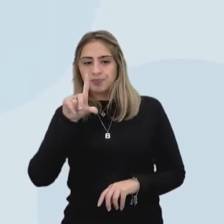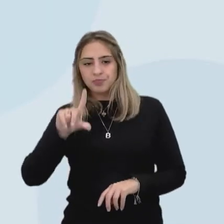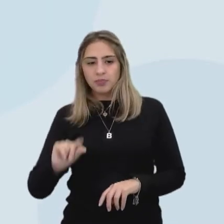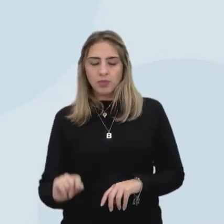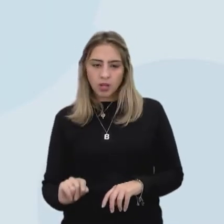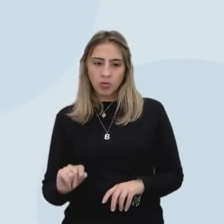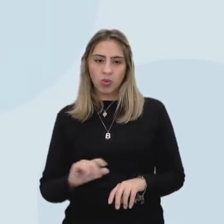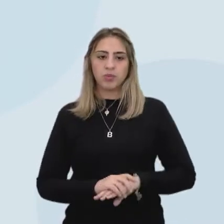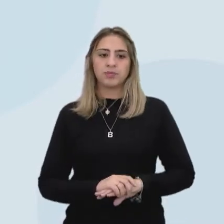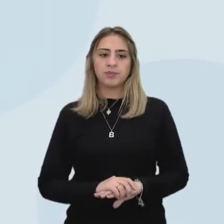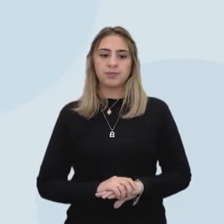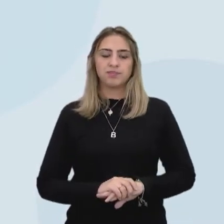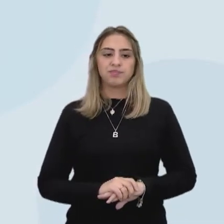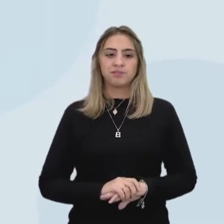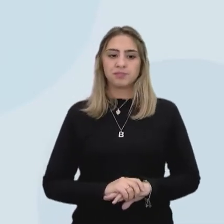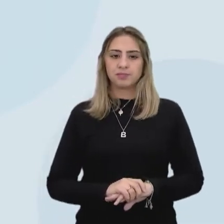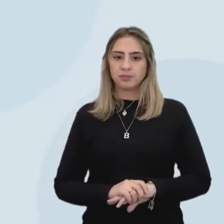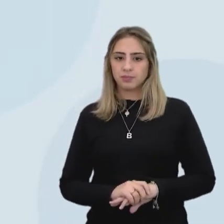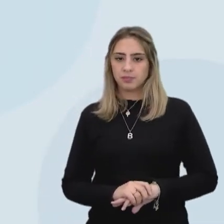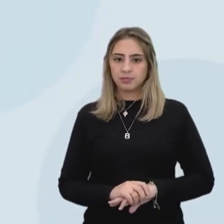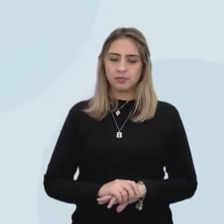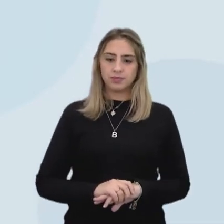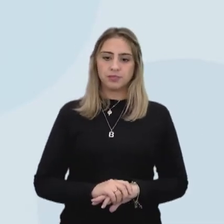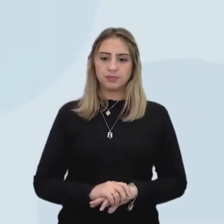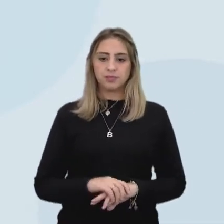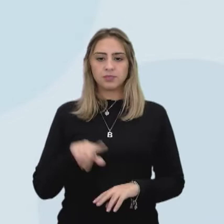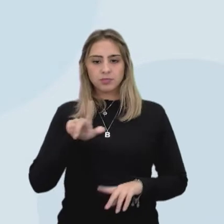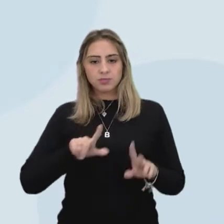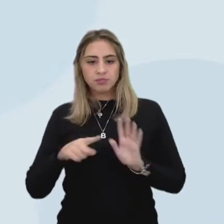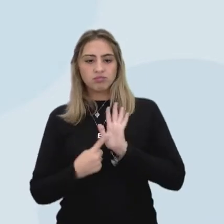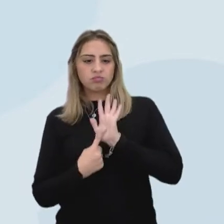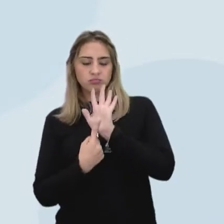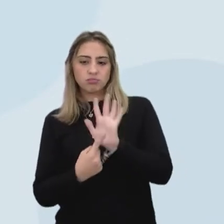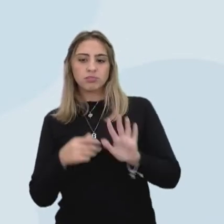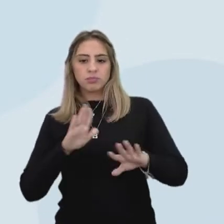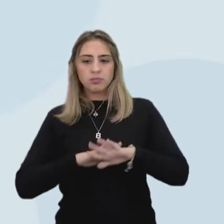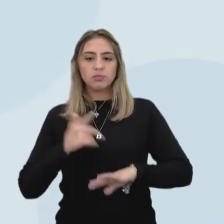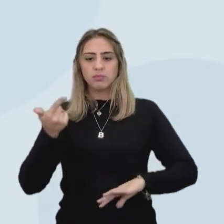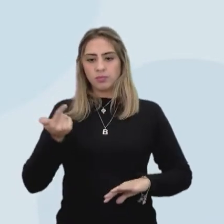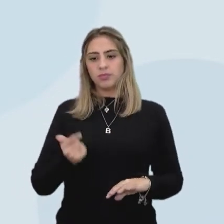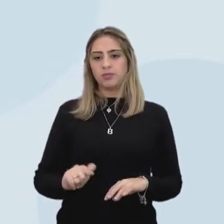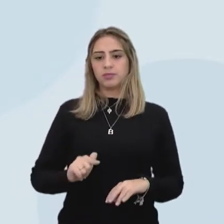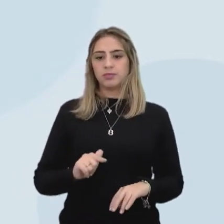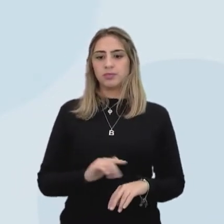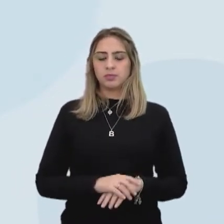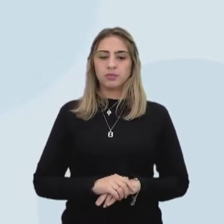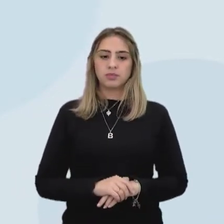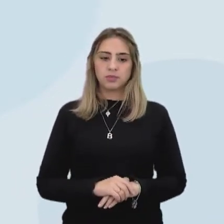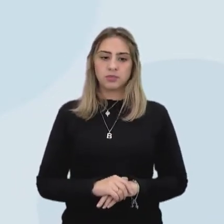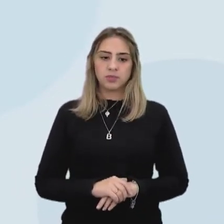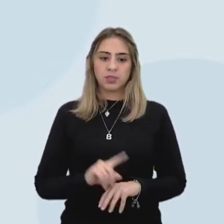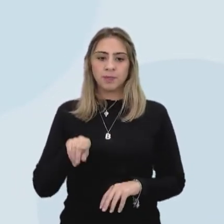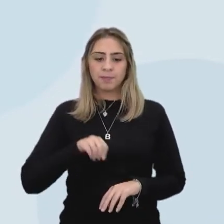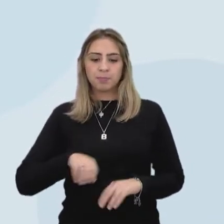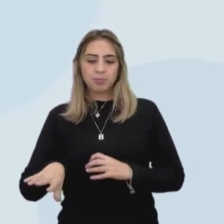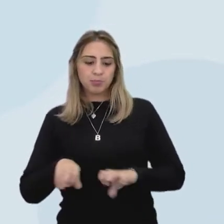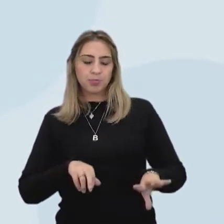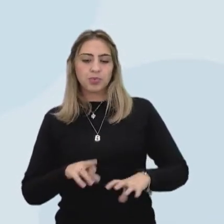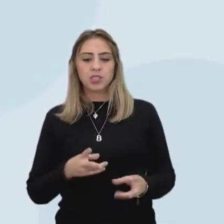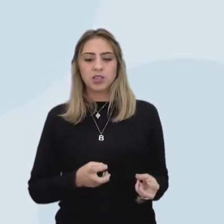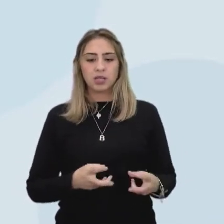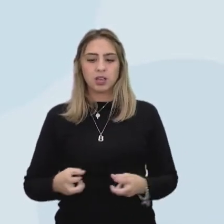menores rendimentos, tá certo? E isso, lógico, mostra mais uma vez, né, a falha na distribuição de